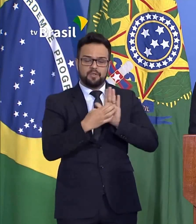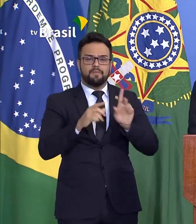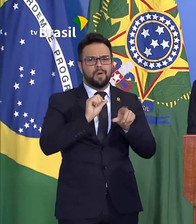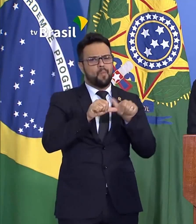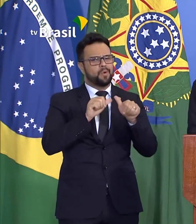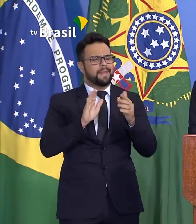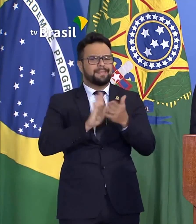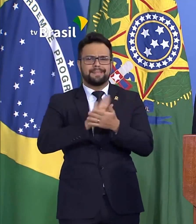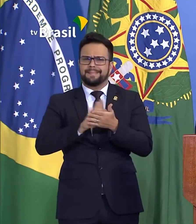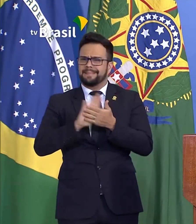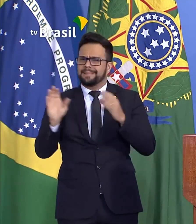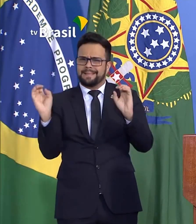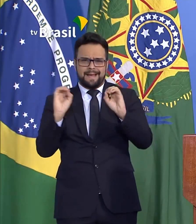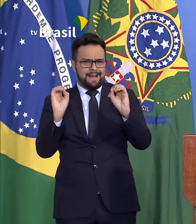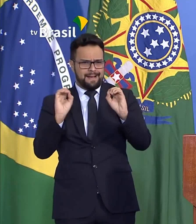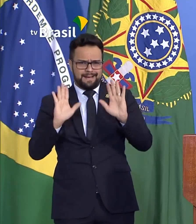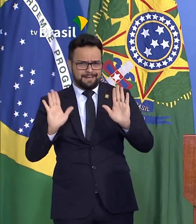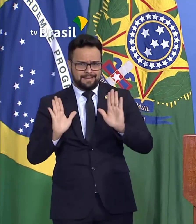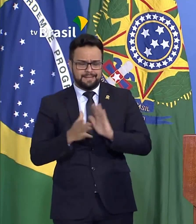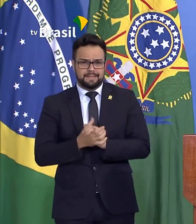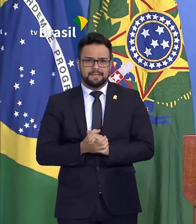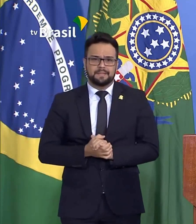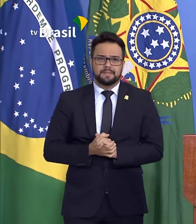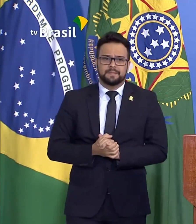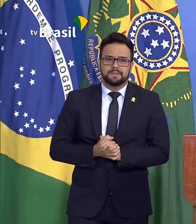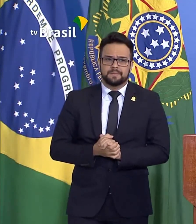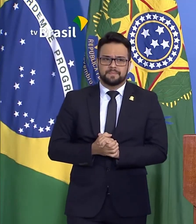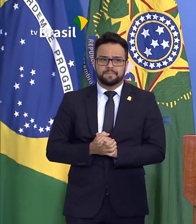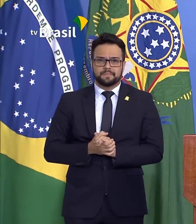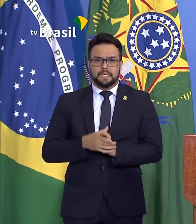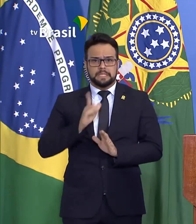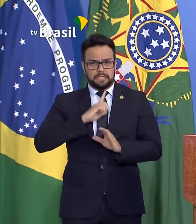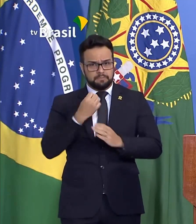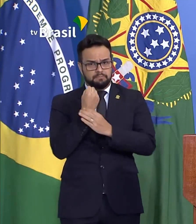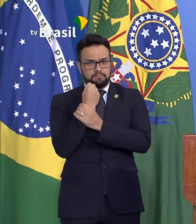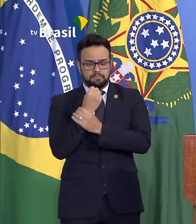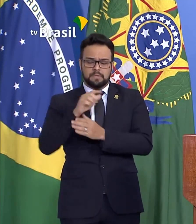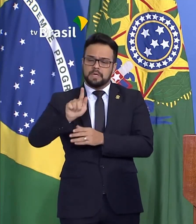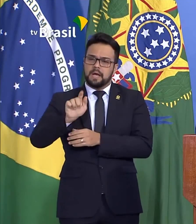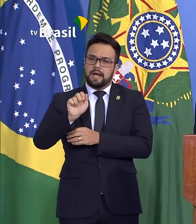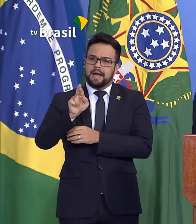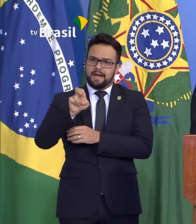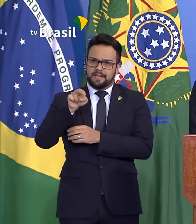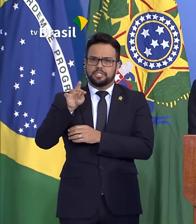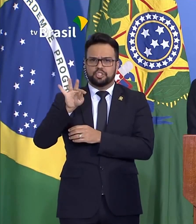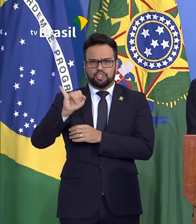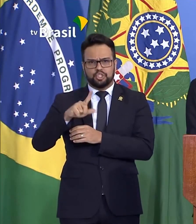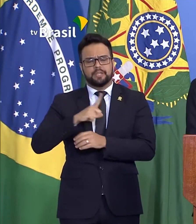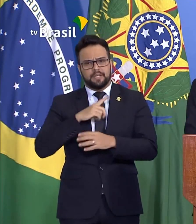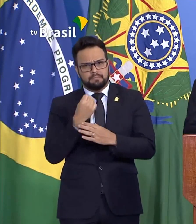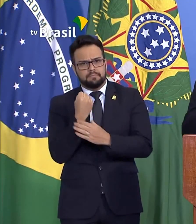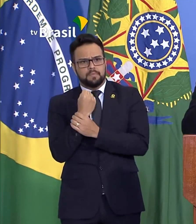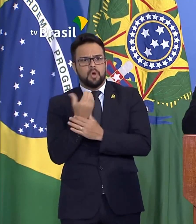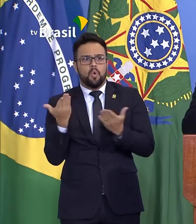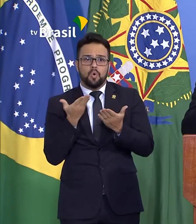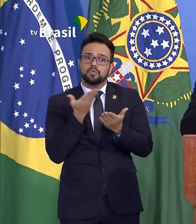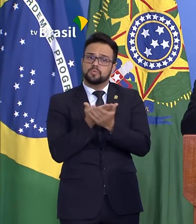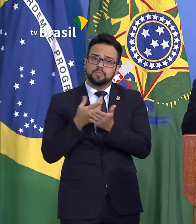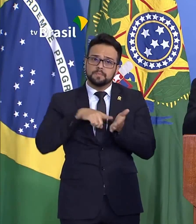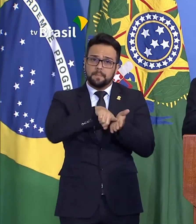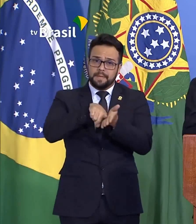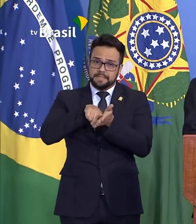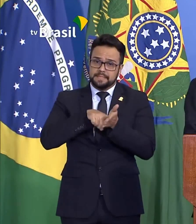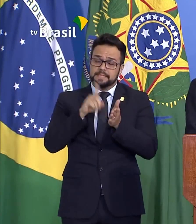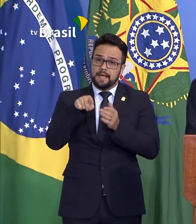alterado no tocante às suas garantias. Isso está garantido. que se estuda é